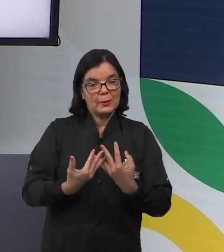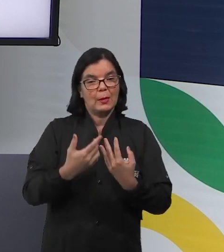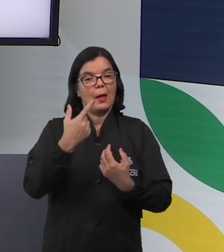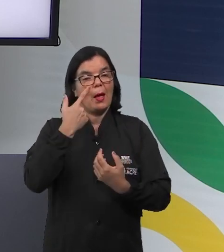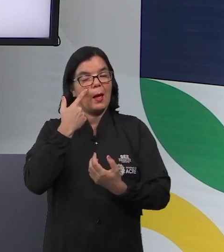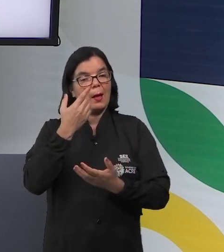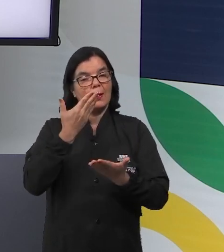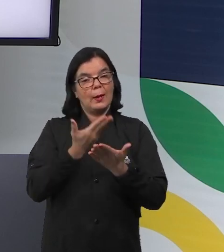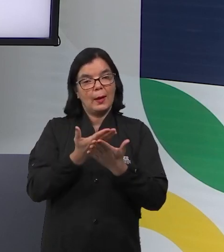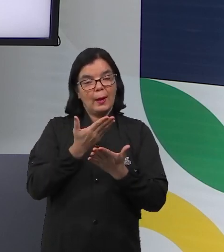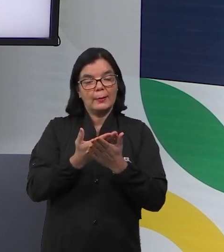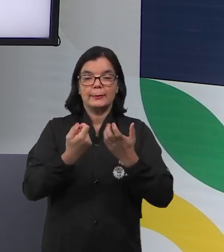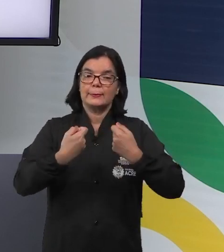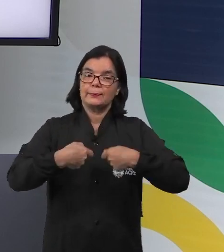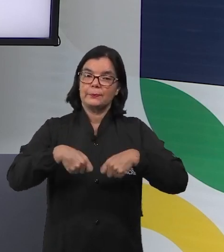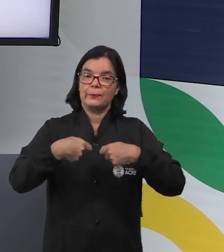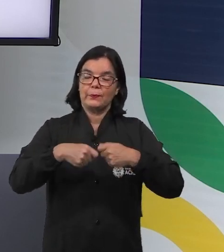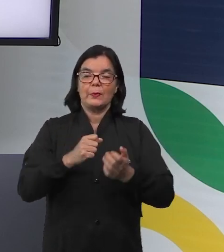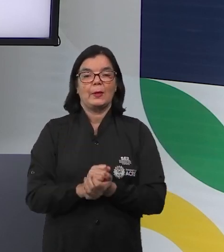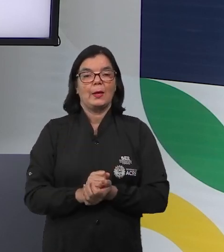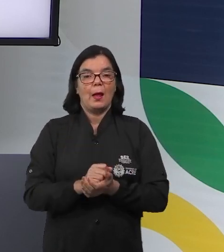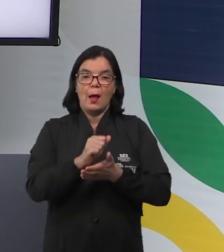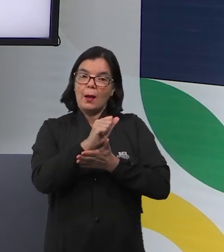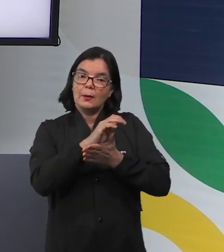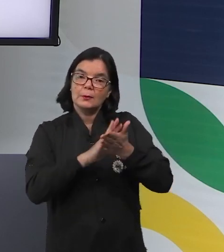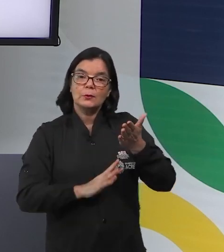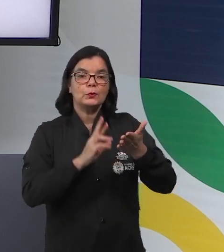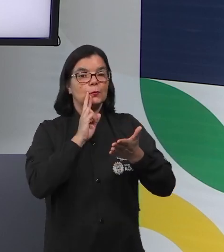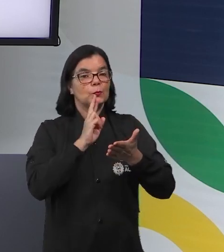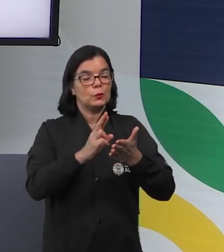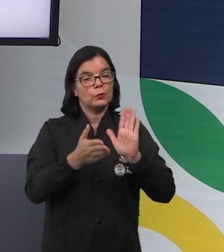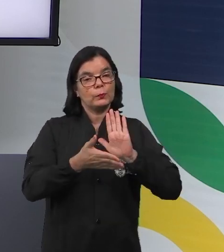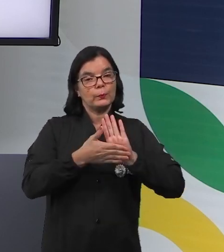revise essa aula se for necessário, realizem